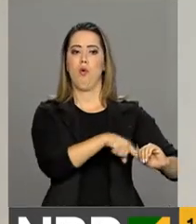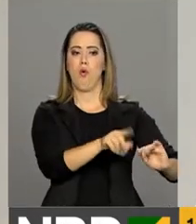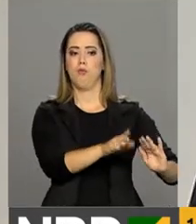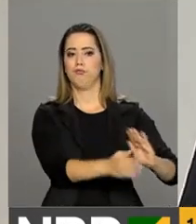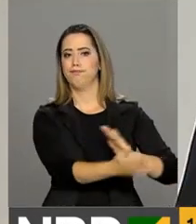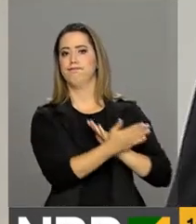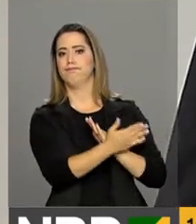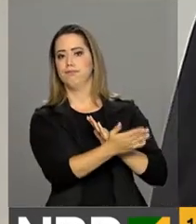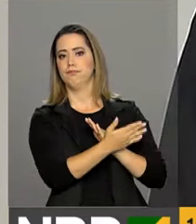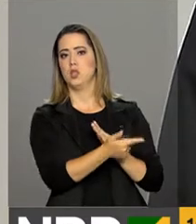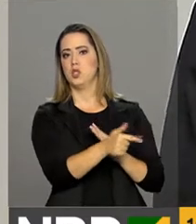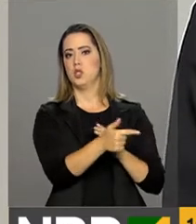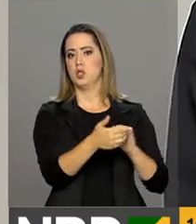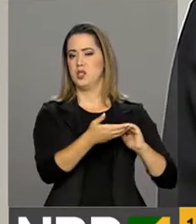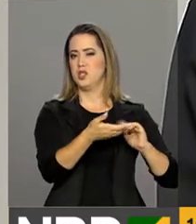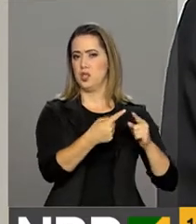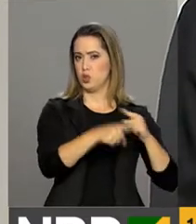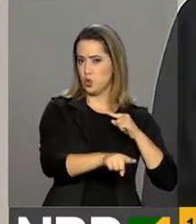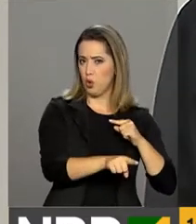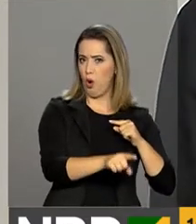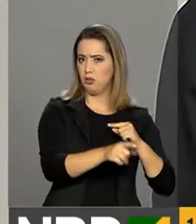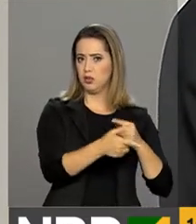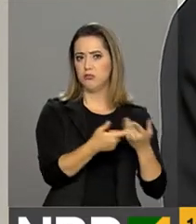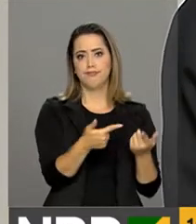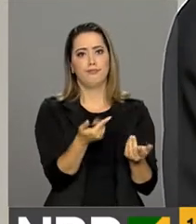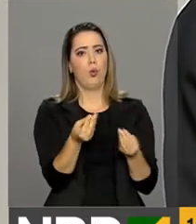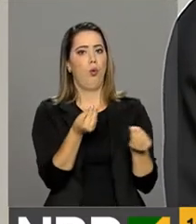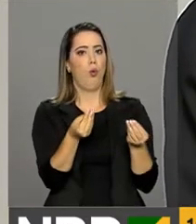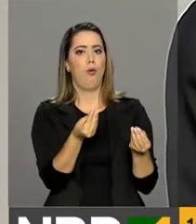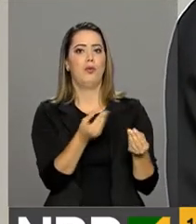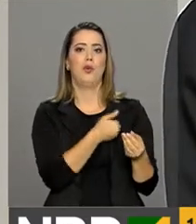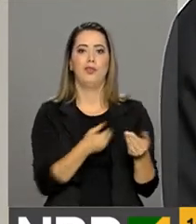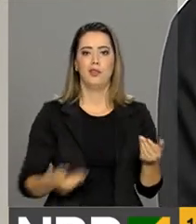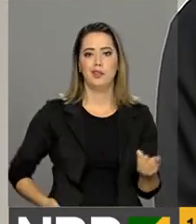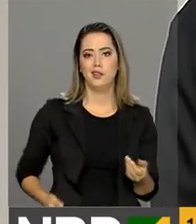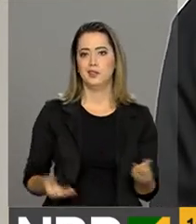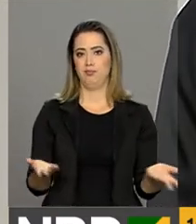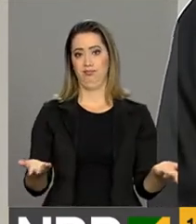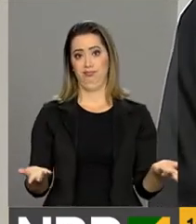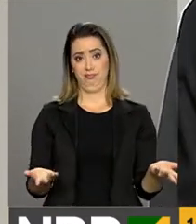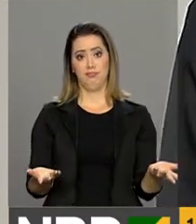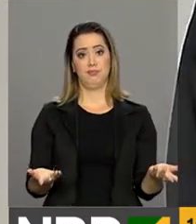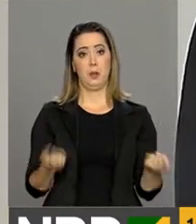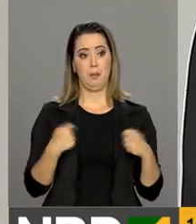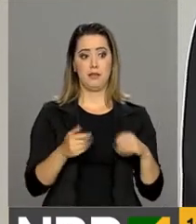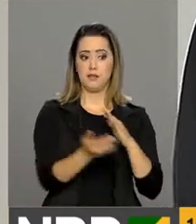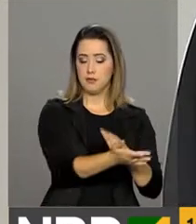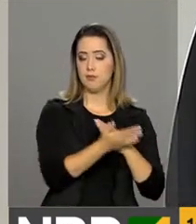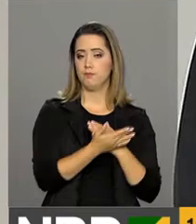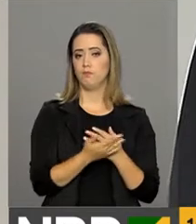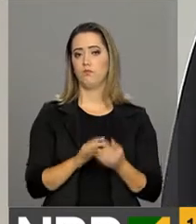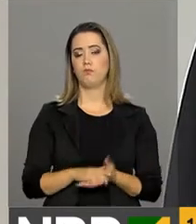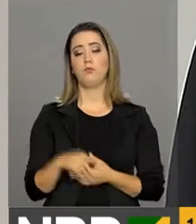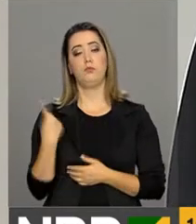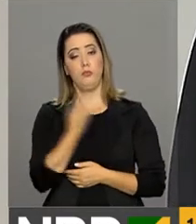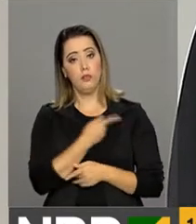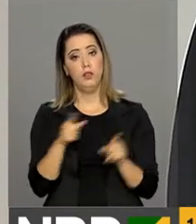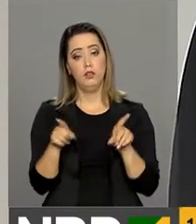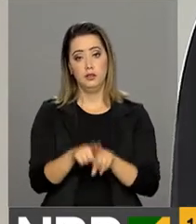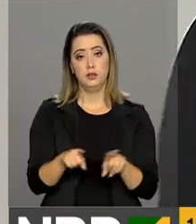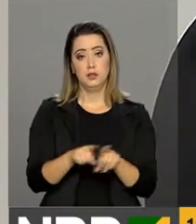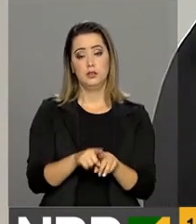governar além de tudo isso o fato é que nós resgatamos por exemplo a autonomia